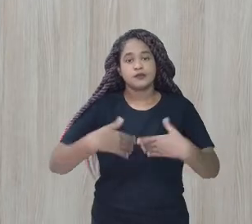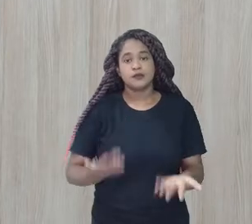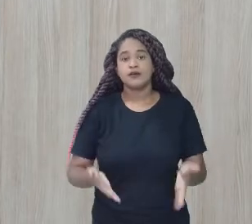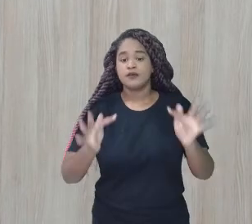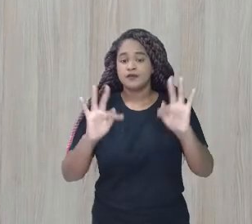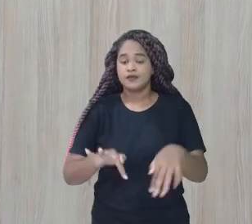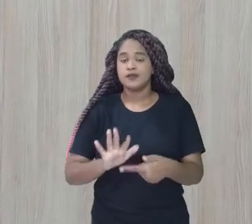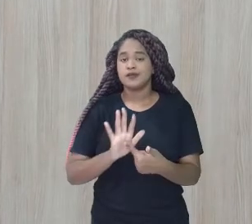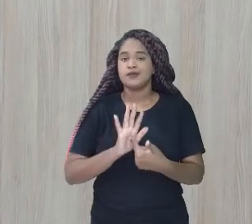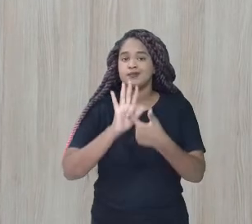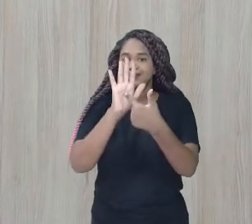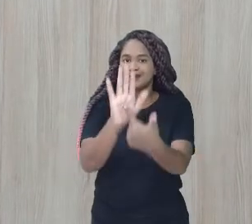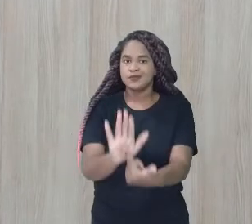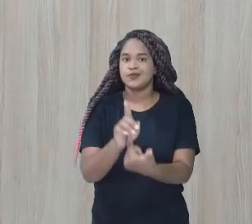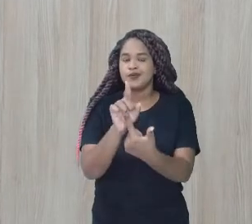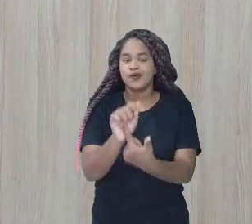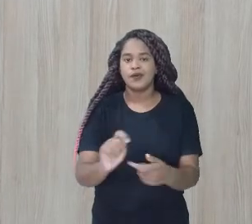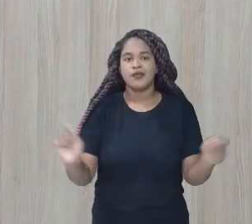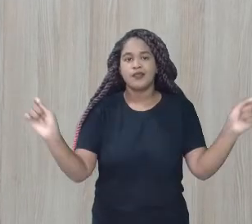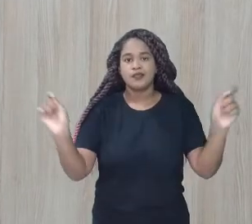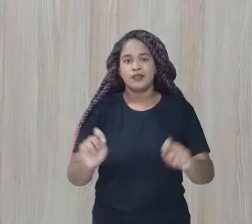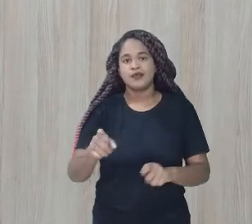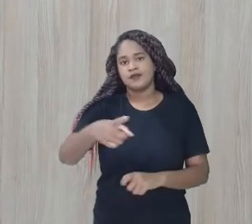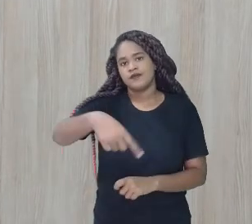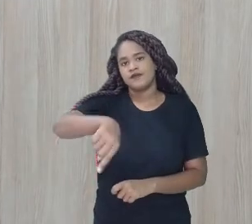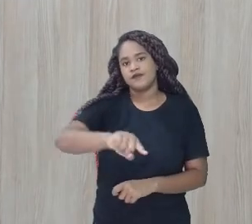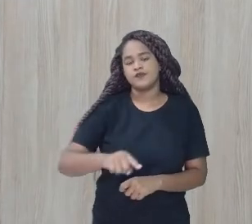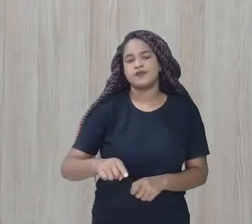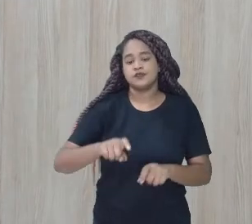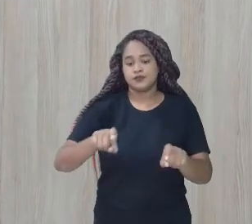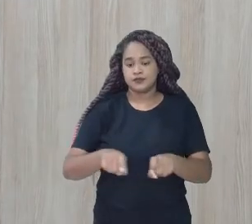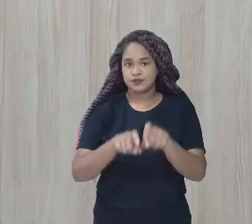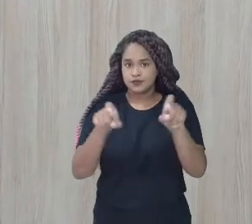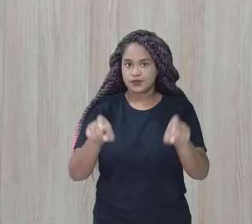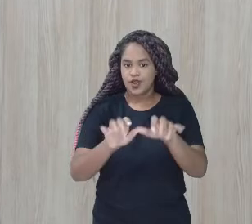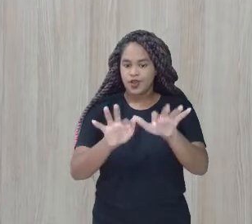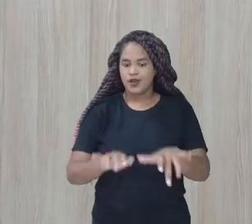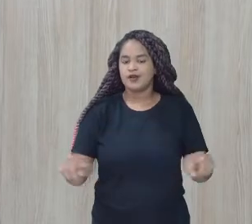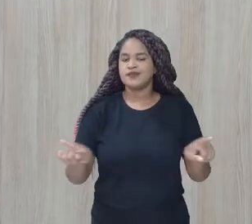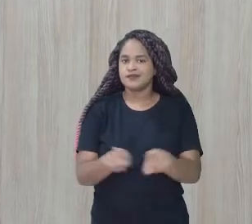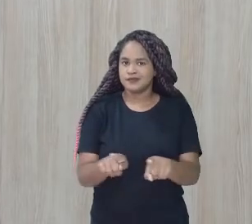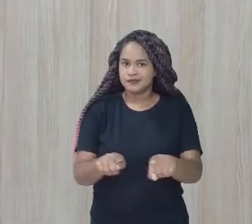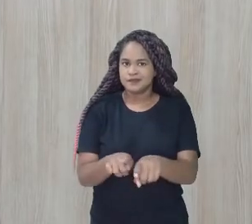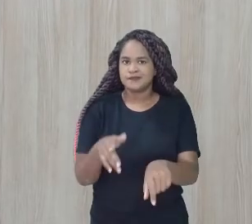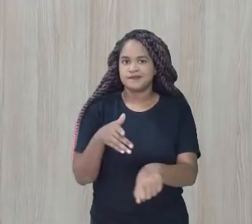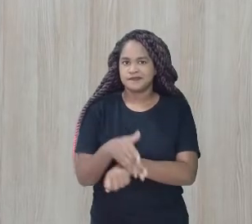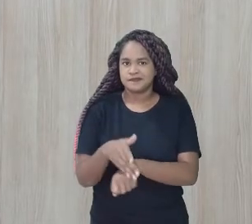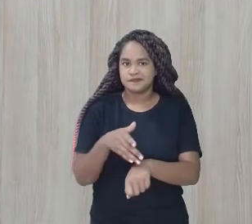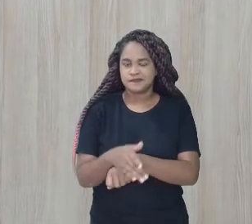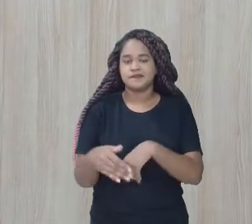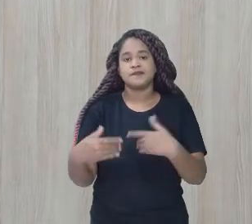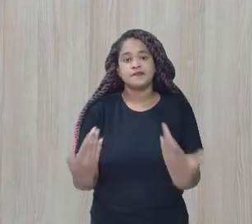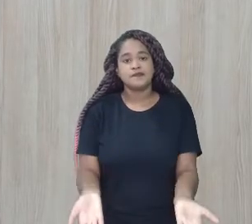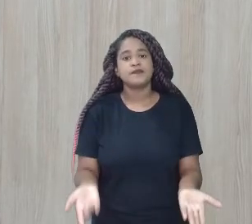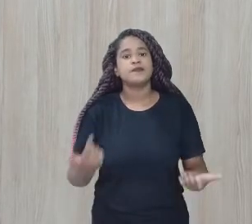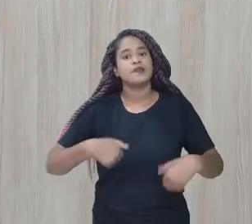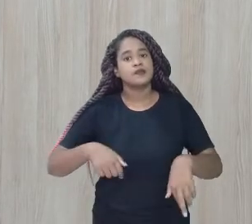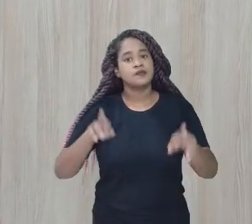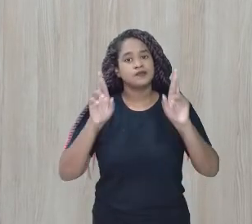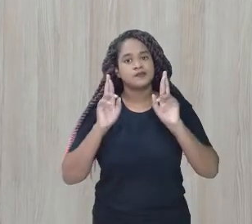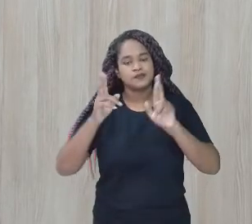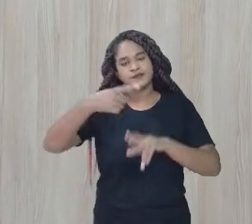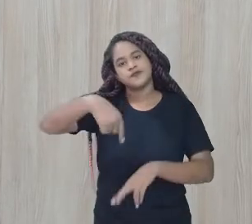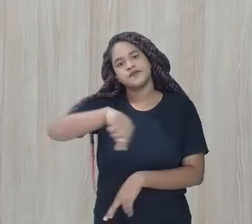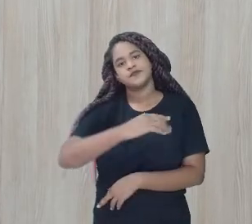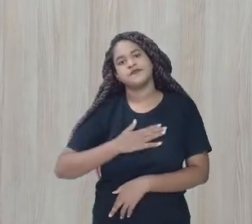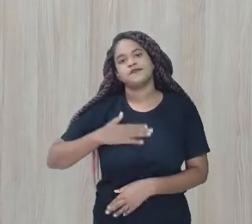conseguiu mostrar um pouquinho aqui da possibilidade de você trabalhar com computação, tá certo? Então, gente, eu espero que vocês tenham gostado da aula